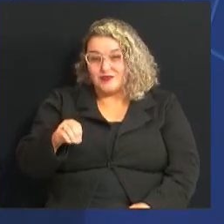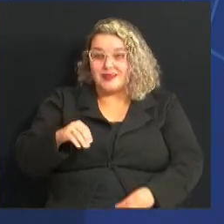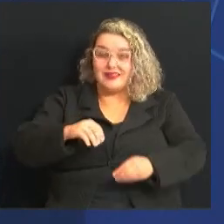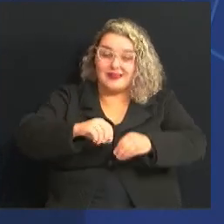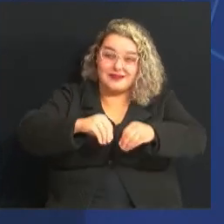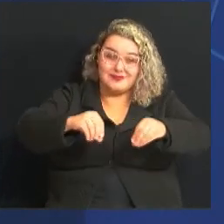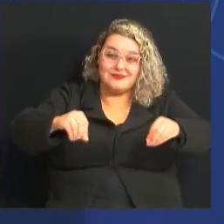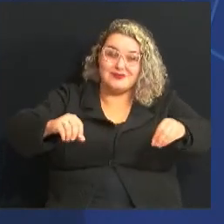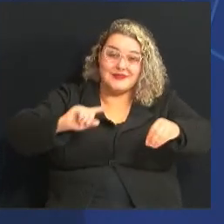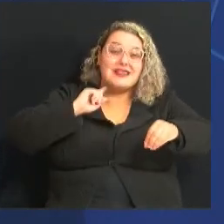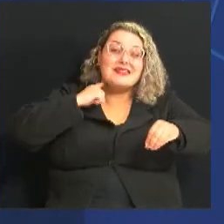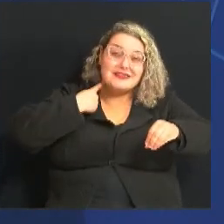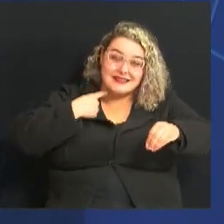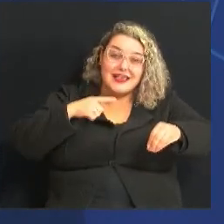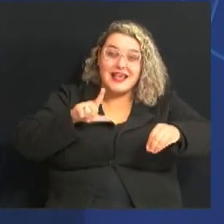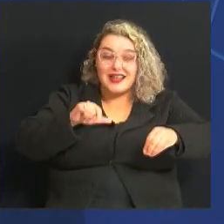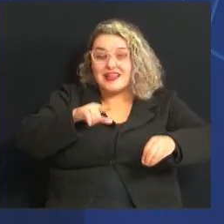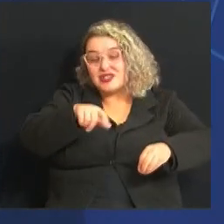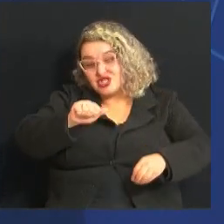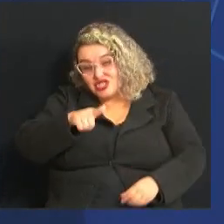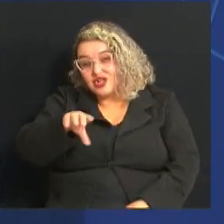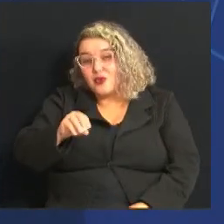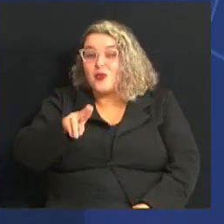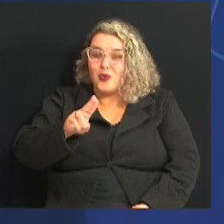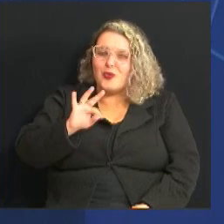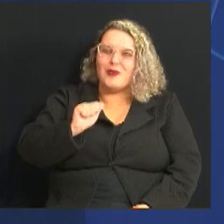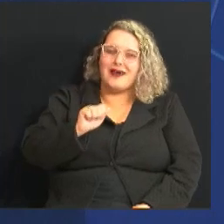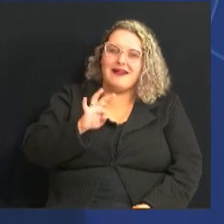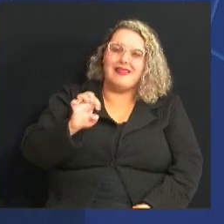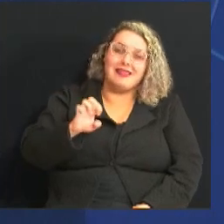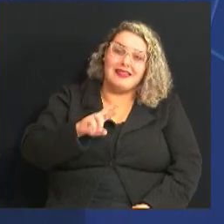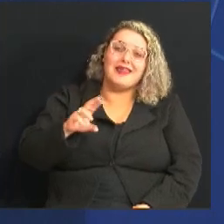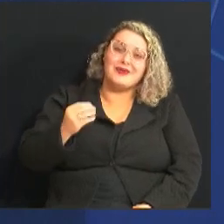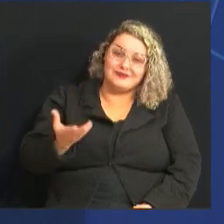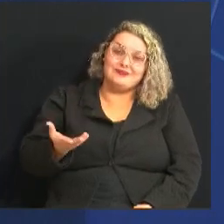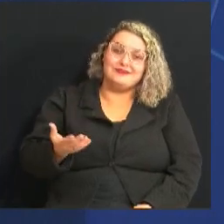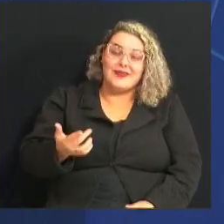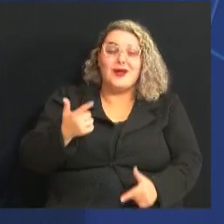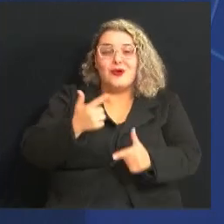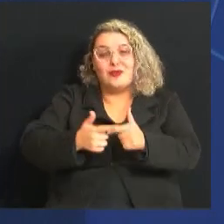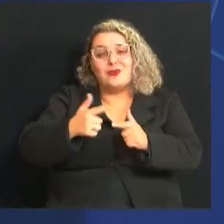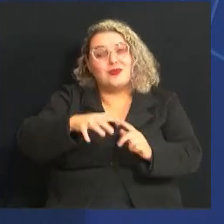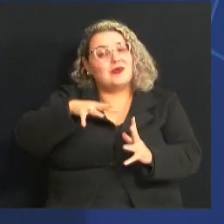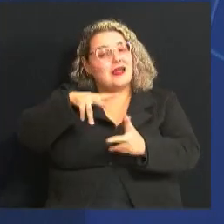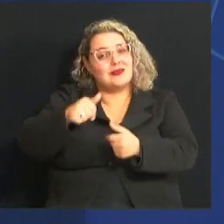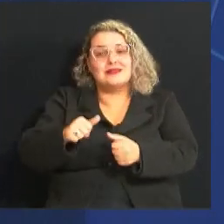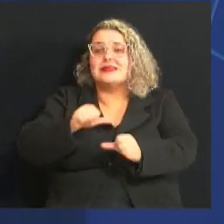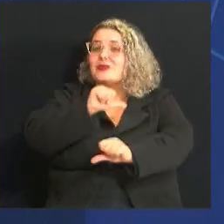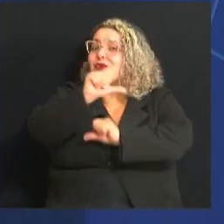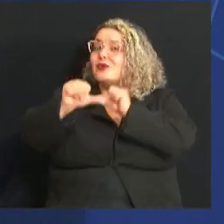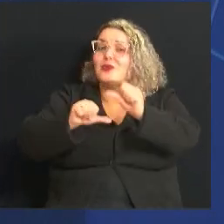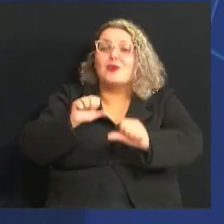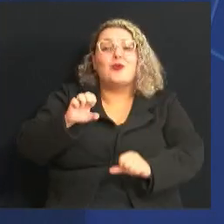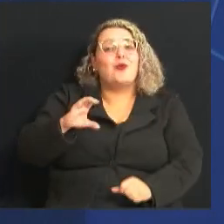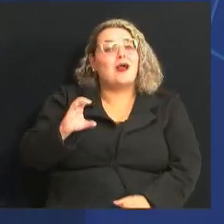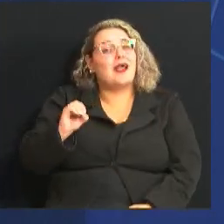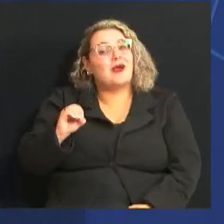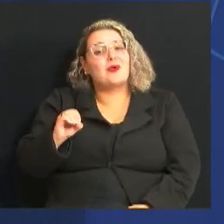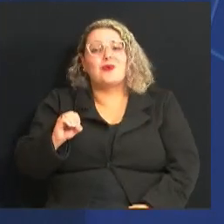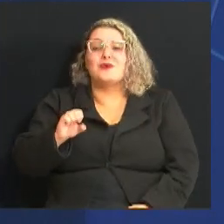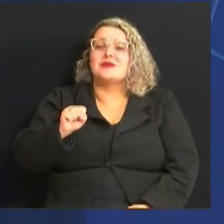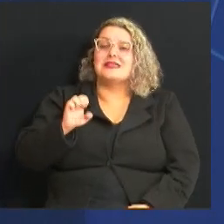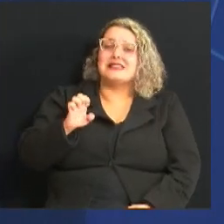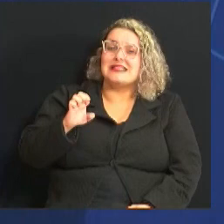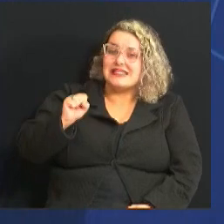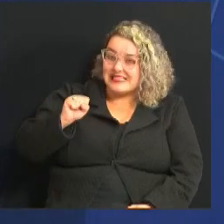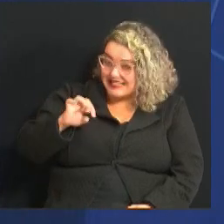sanitários ou lixões. E esse, como eu disse, é um problema global que pode alterar os ecossistemas, os processos naturais, até que chega